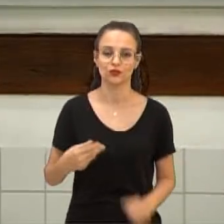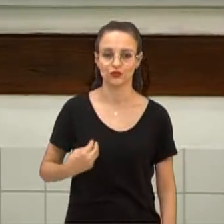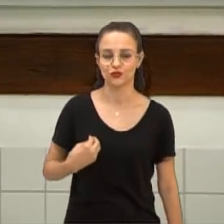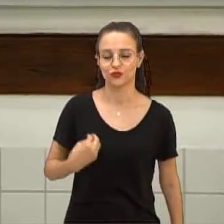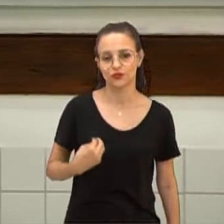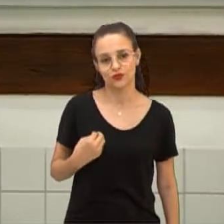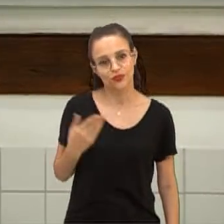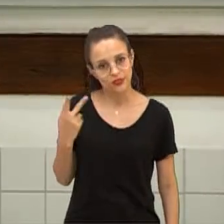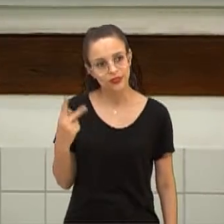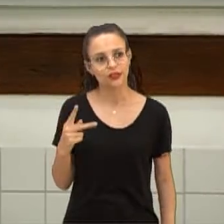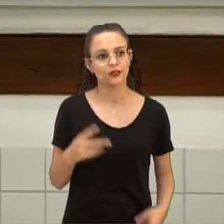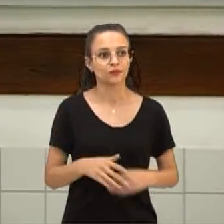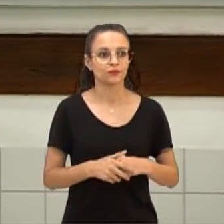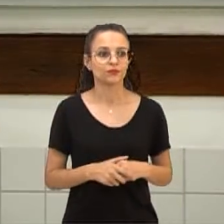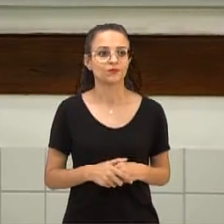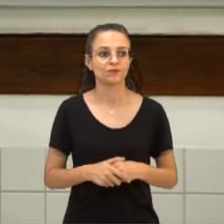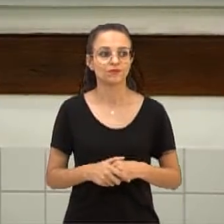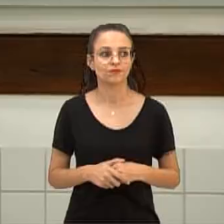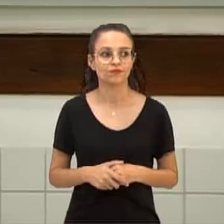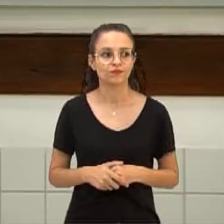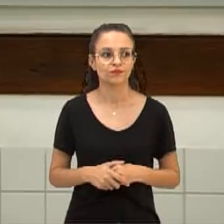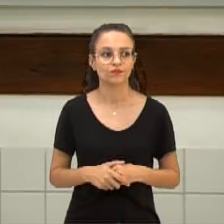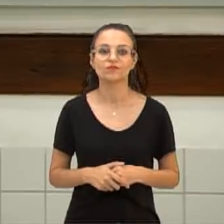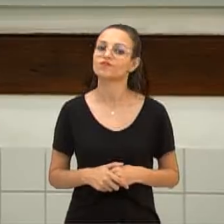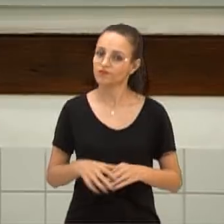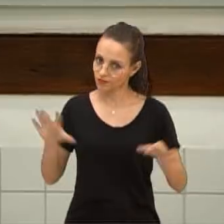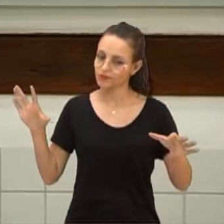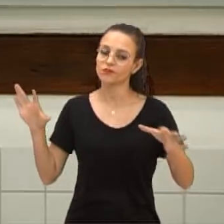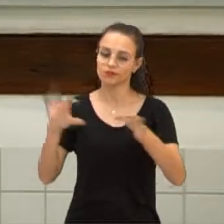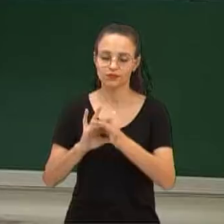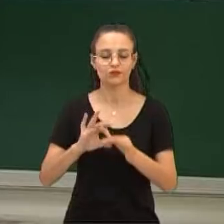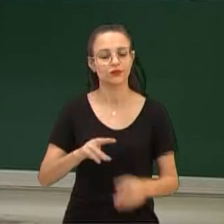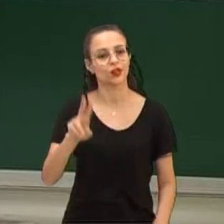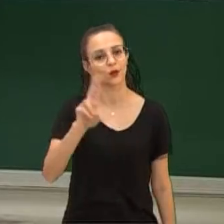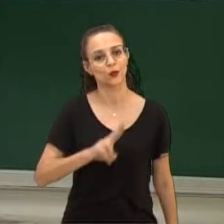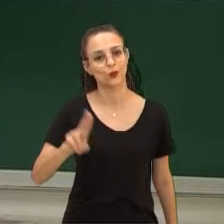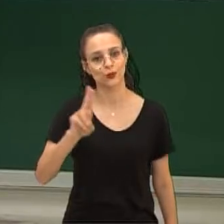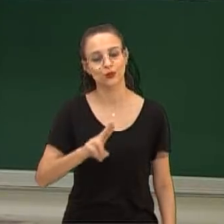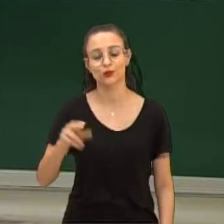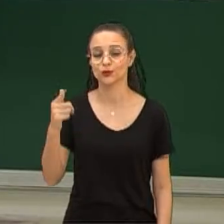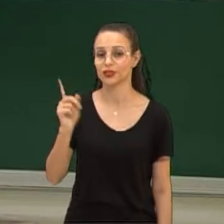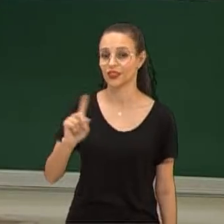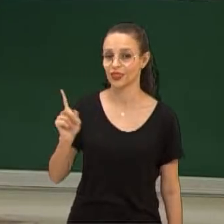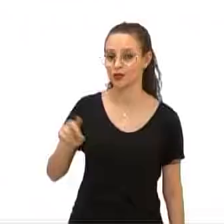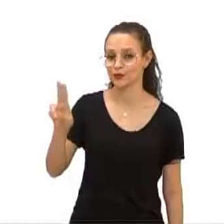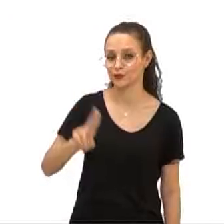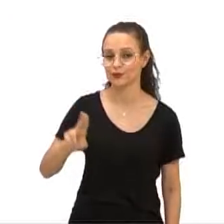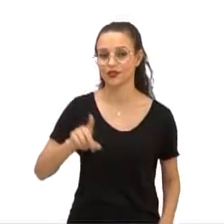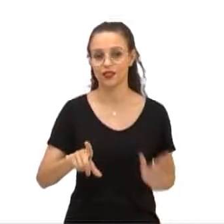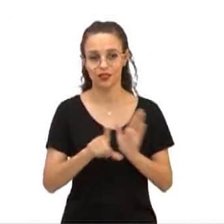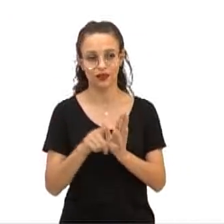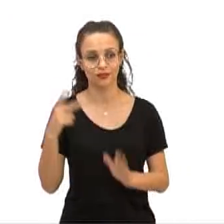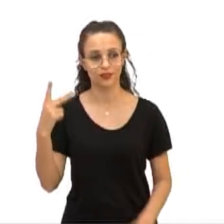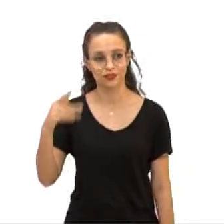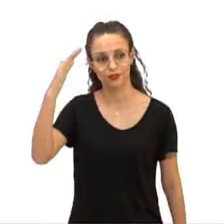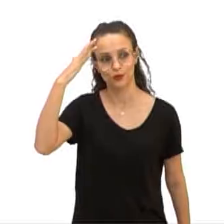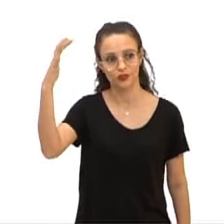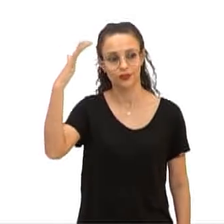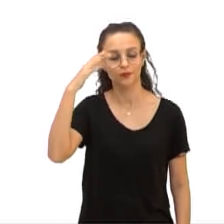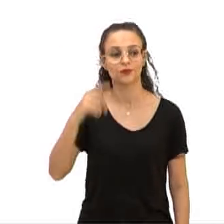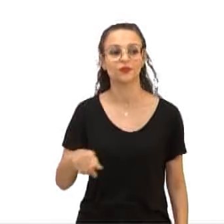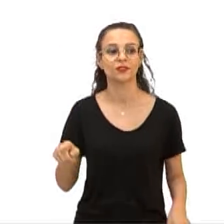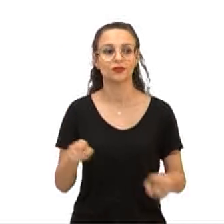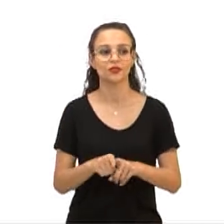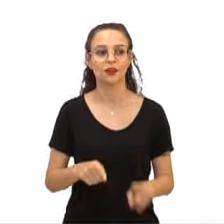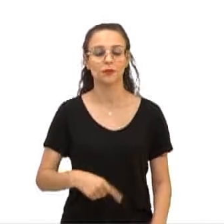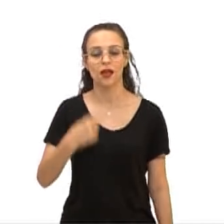das iguanas. Também resposta a uma lei do uso e desuso. Outra lei aqui, ó, a língua do